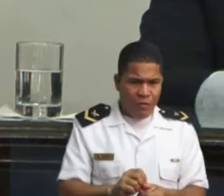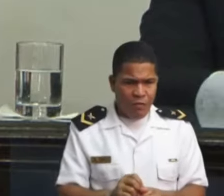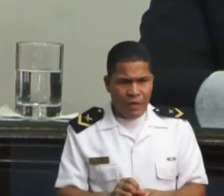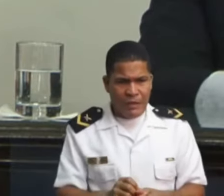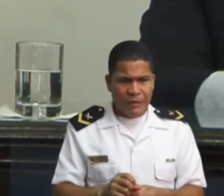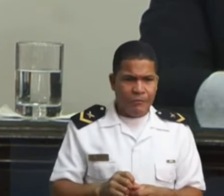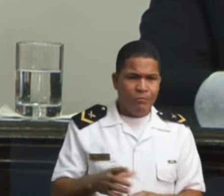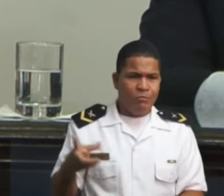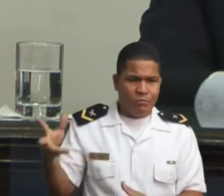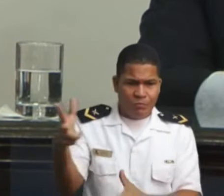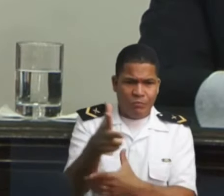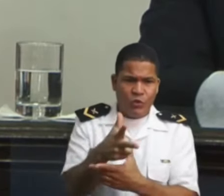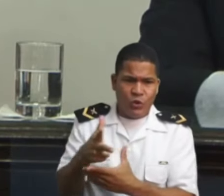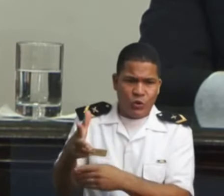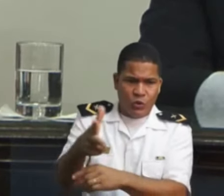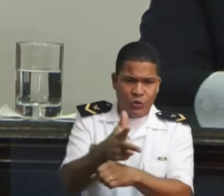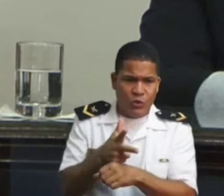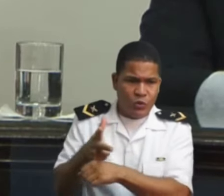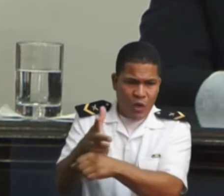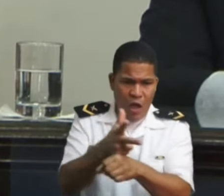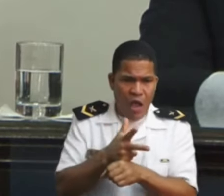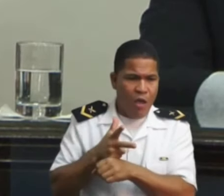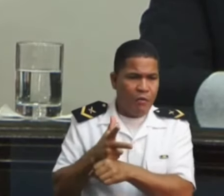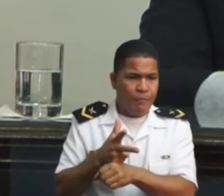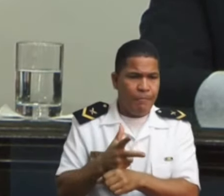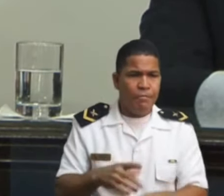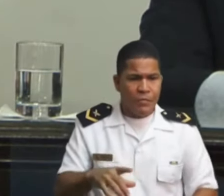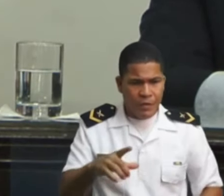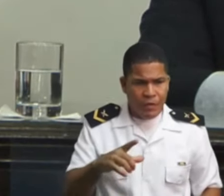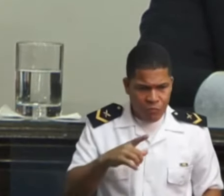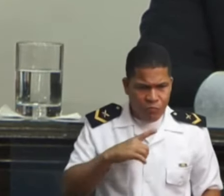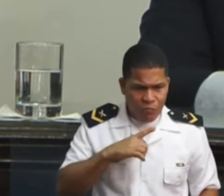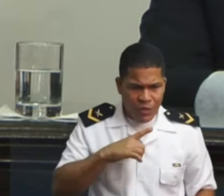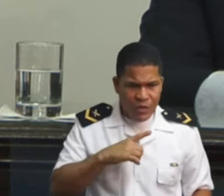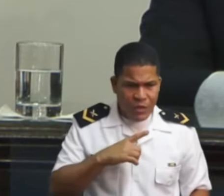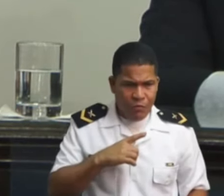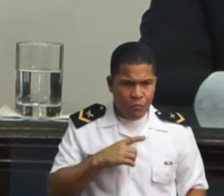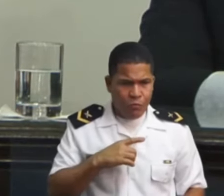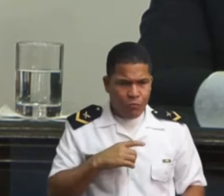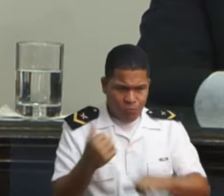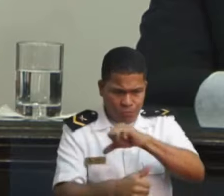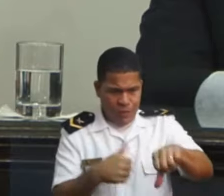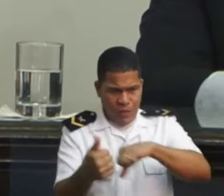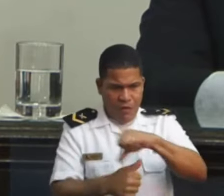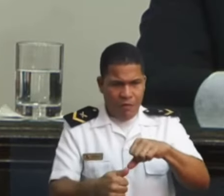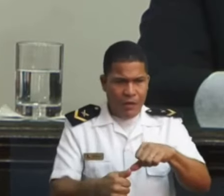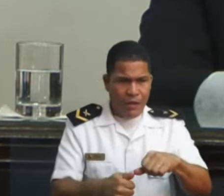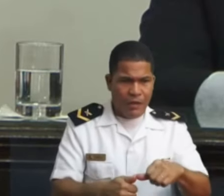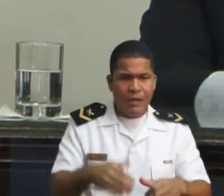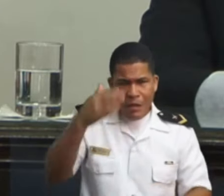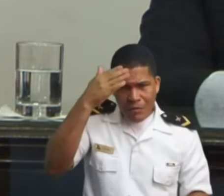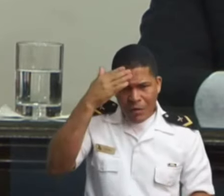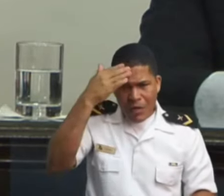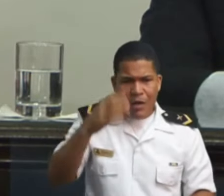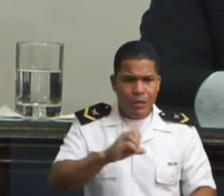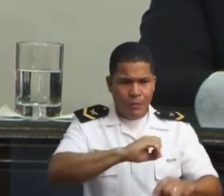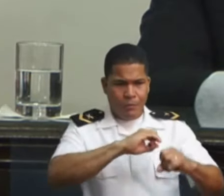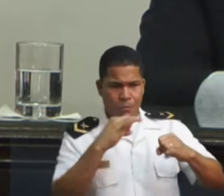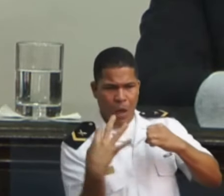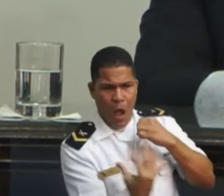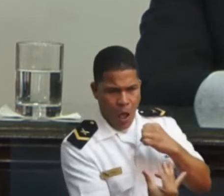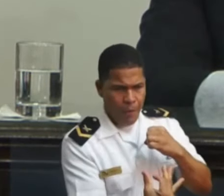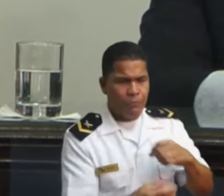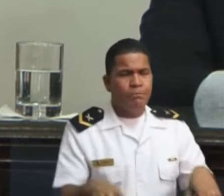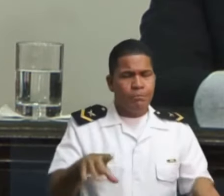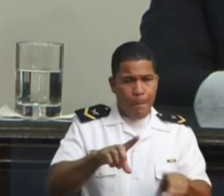Tivemos a, me permita, presidente, tivemos a inovação de fazê-lo graças à pandemia, mas graças, e